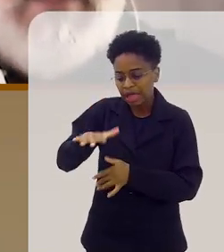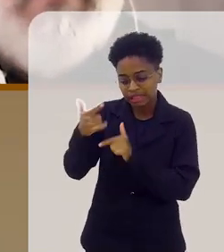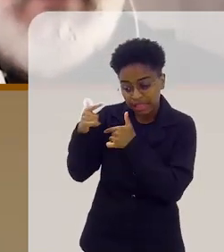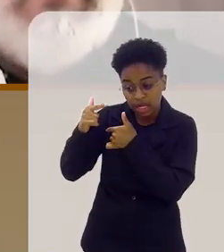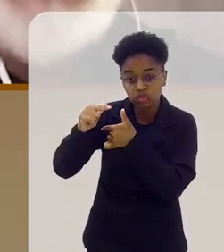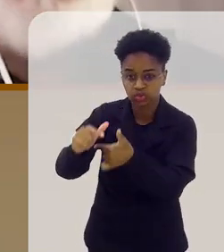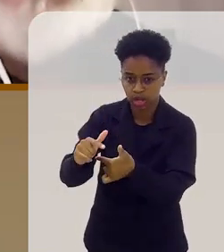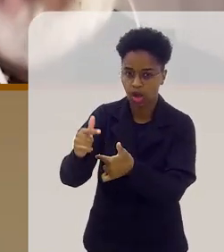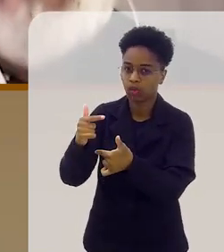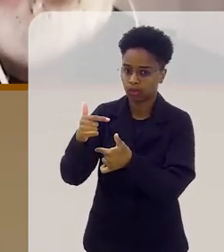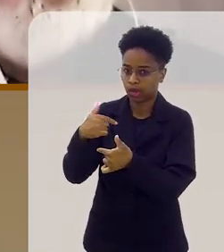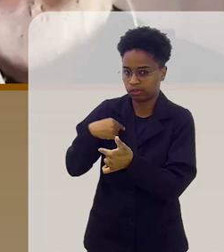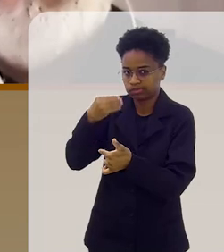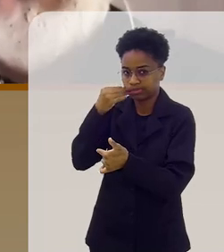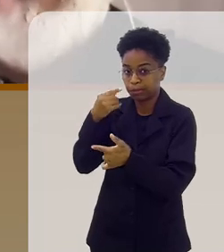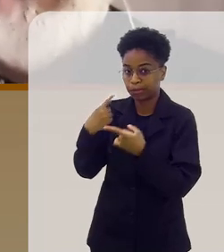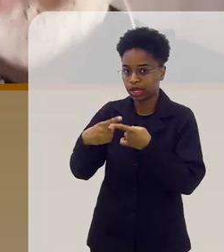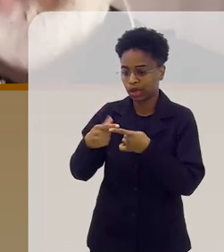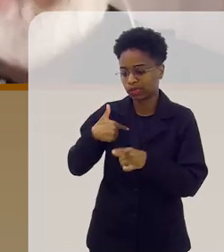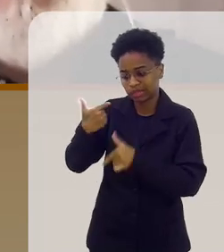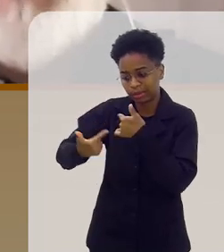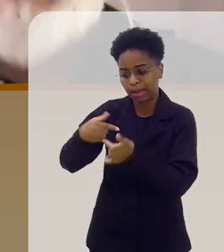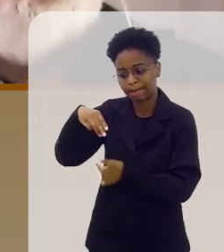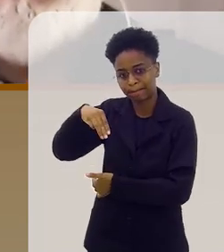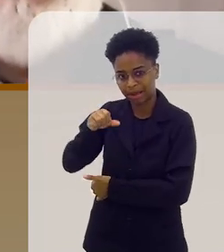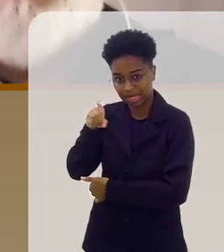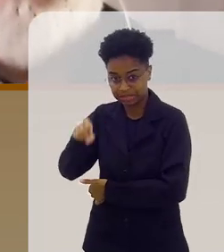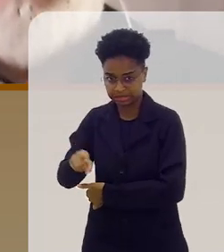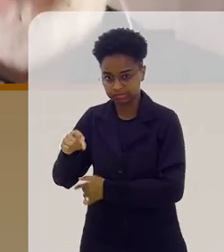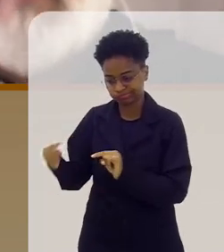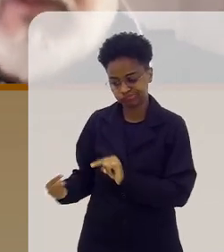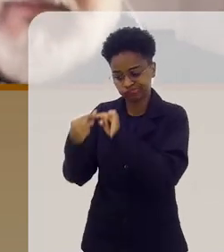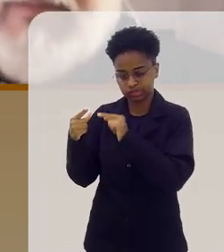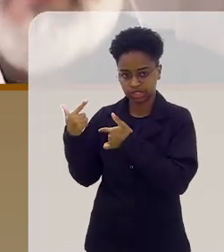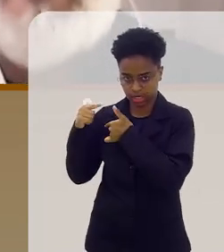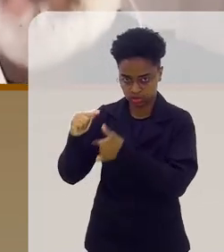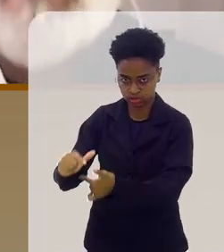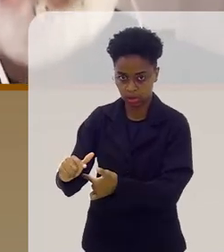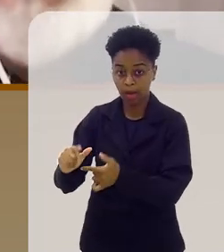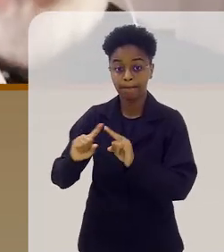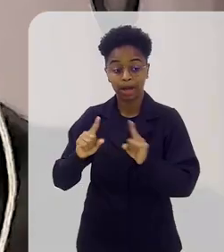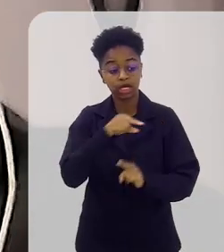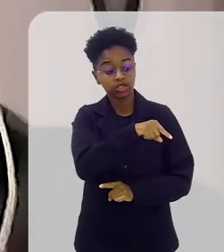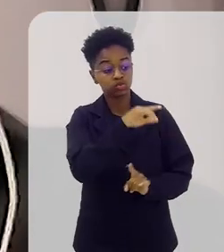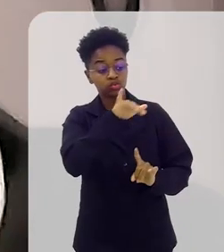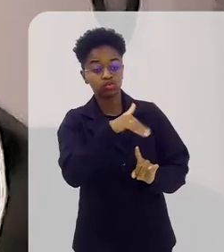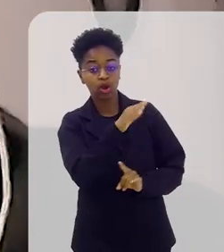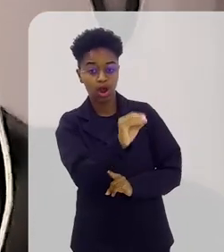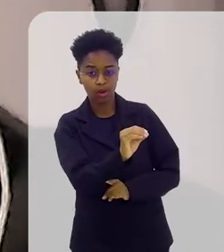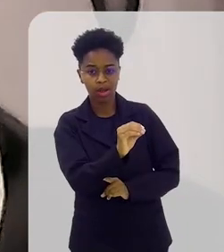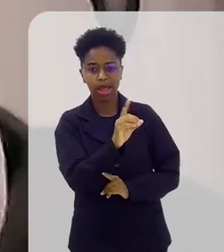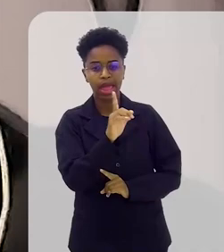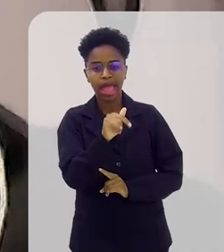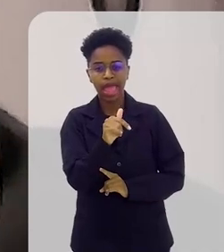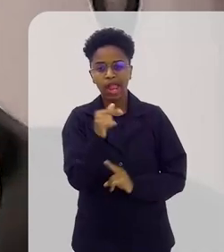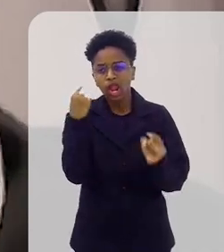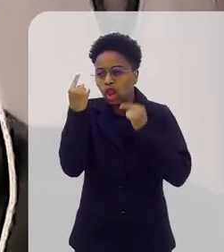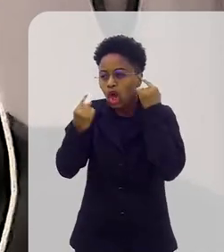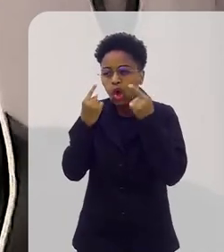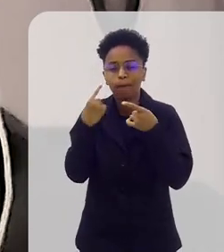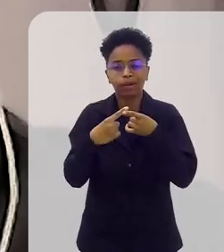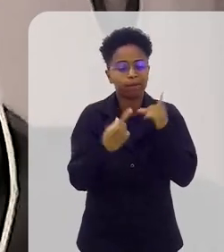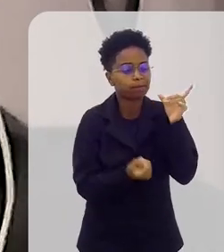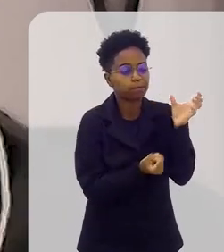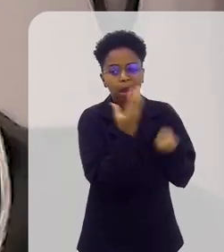da parte mais tradicional, que eu trabalhei com o Max esses 9 anos, foi uma coisa mais tradicional. E, no entanto, no João era uma loucura. Eu